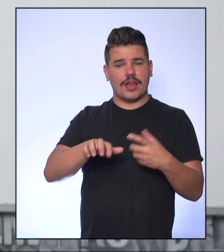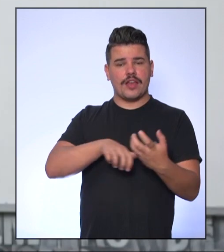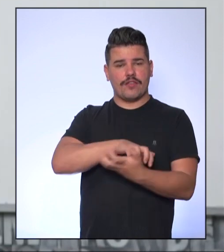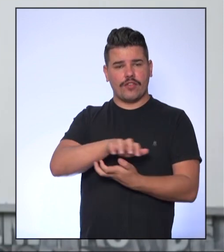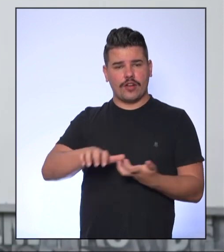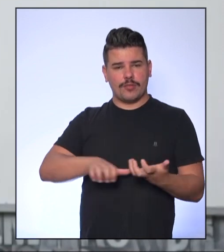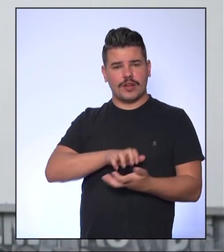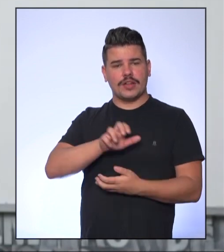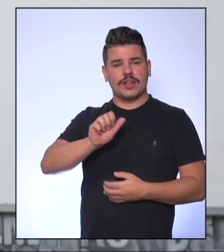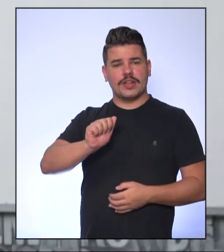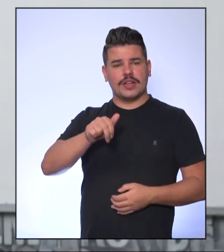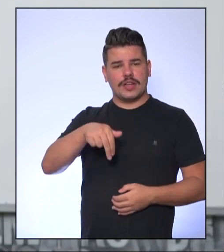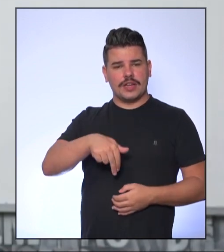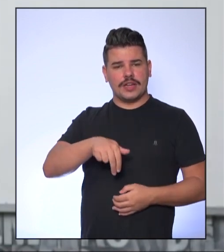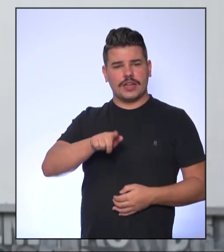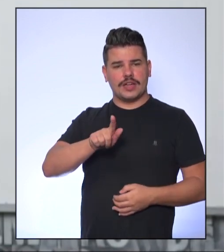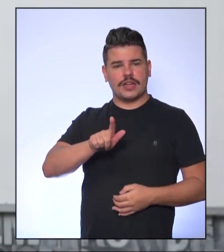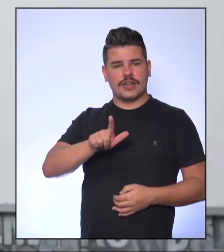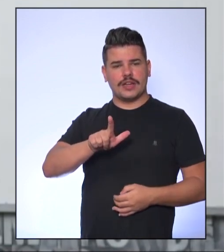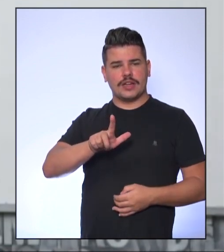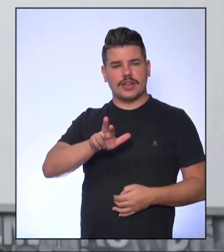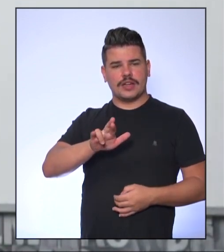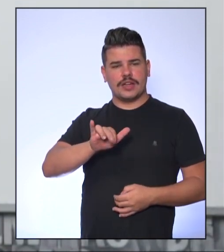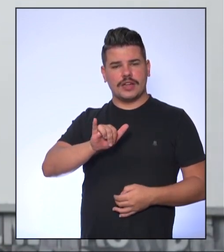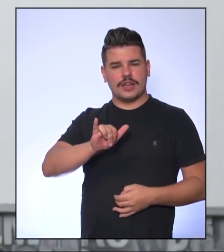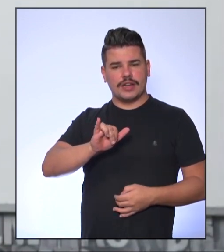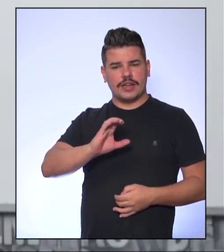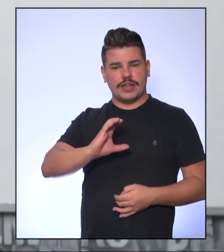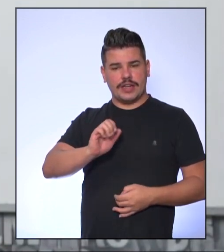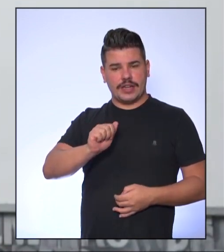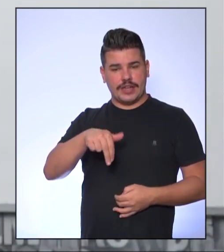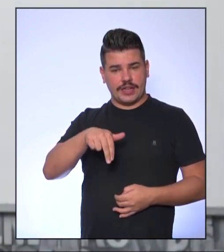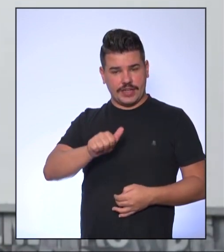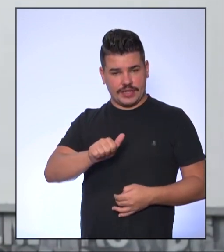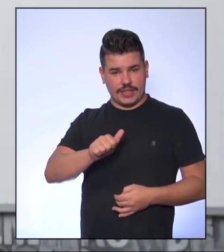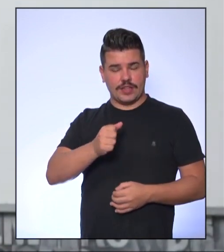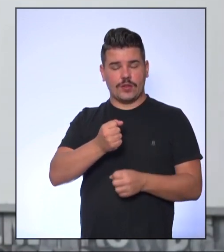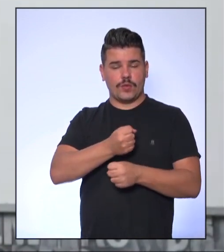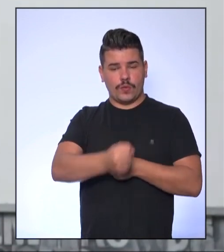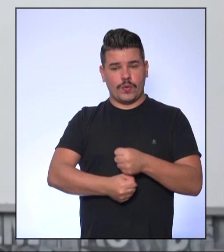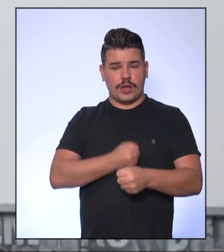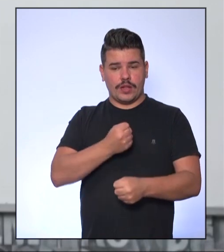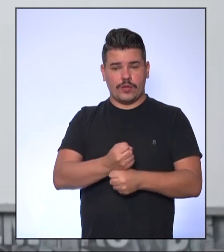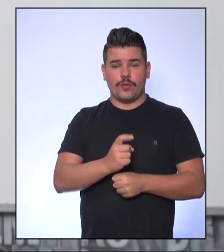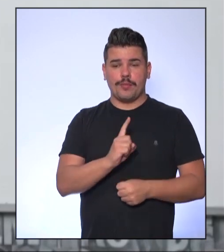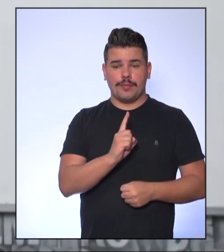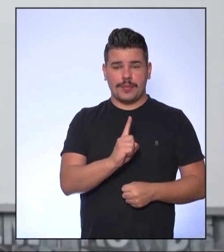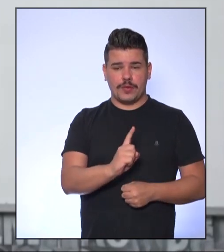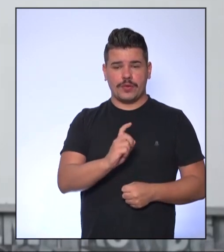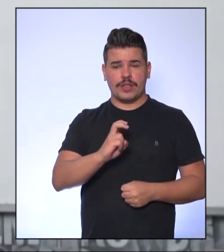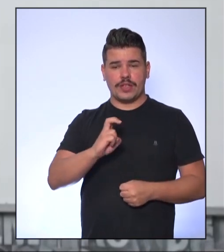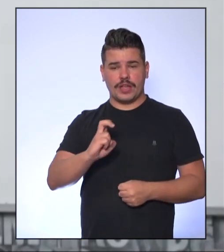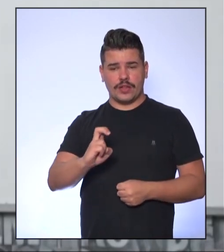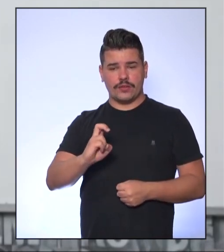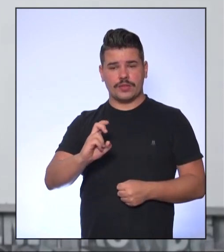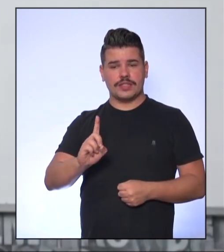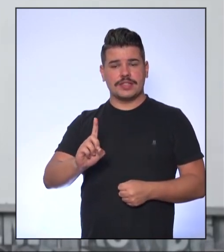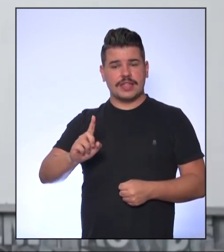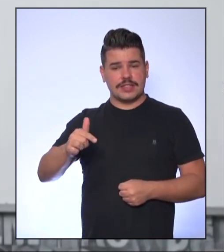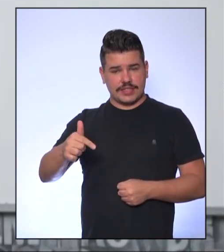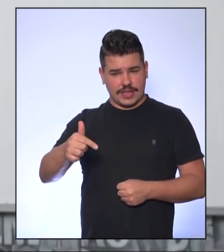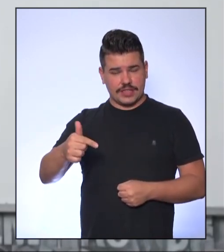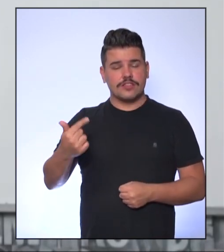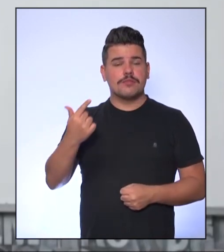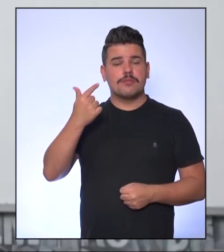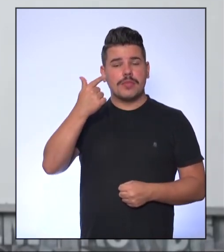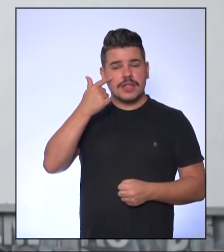anglicana. A reforma luterana, lá em 1517, trabalha como primazia o